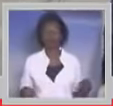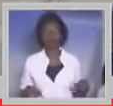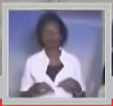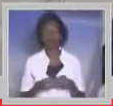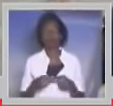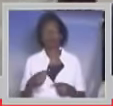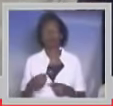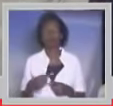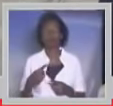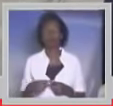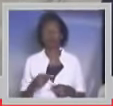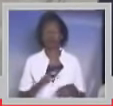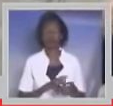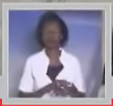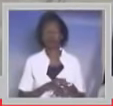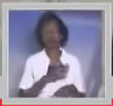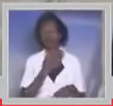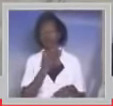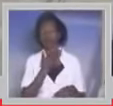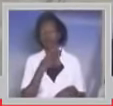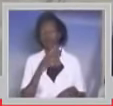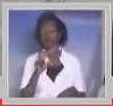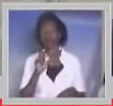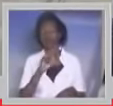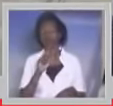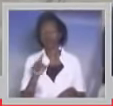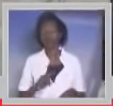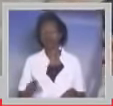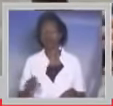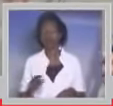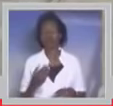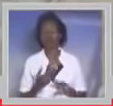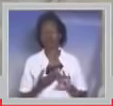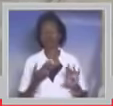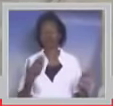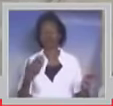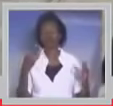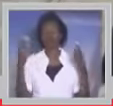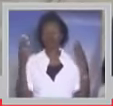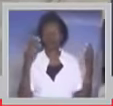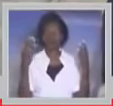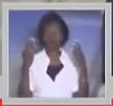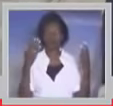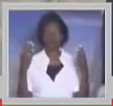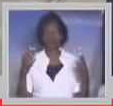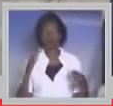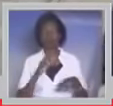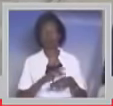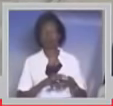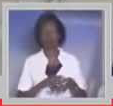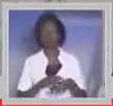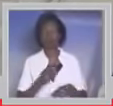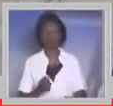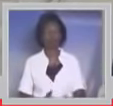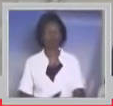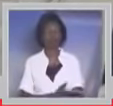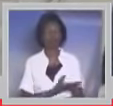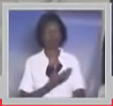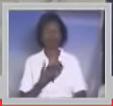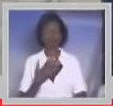dessas tem doença vocal tem licença psiquiátrica a doenças emocionais a